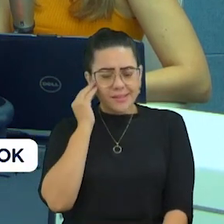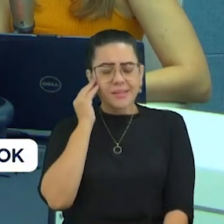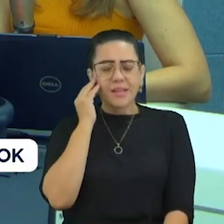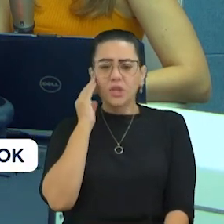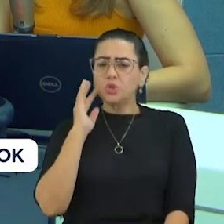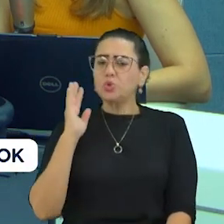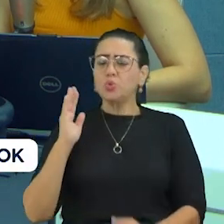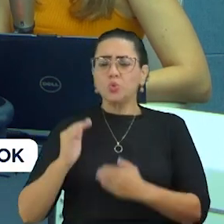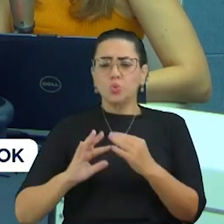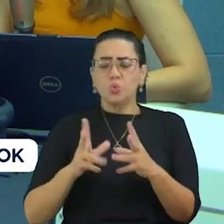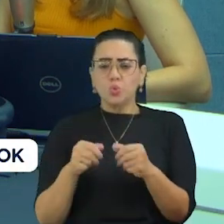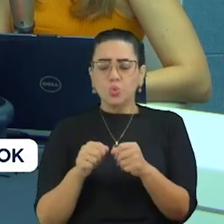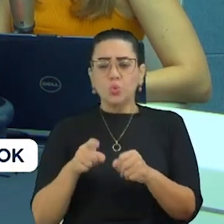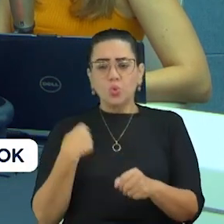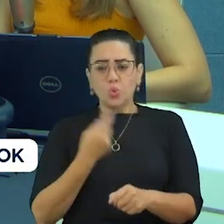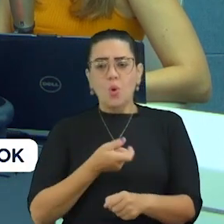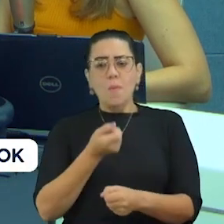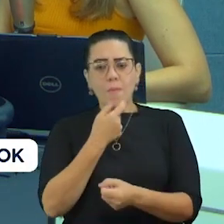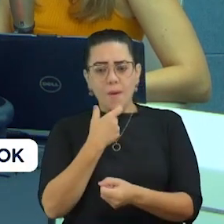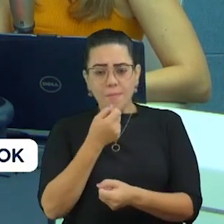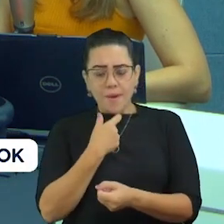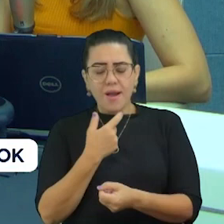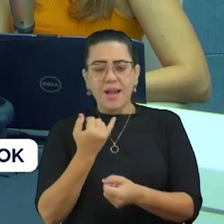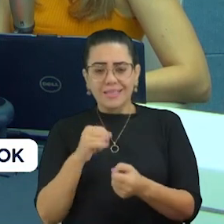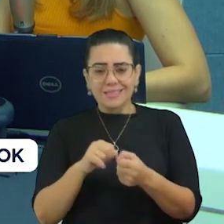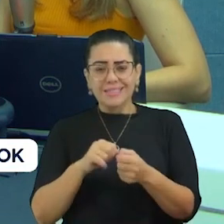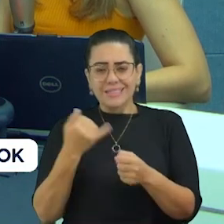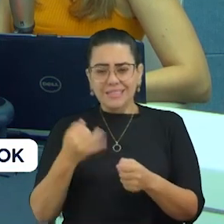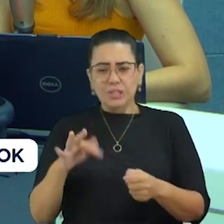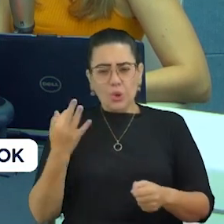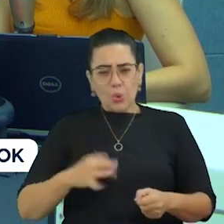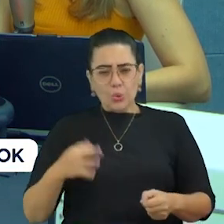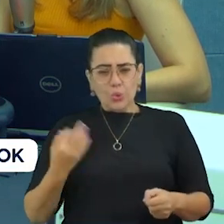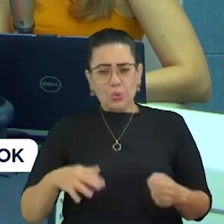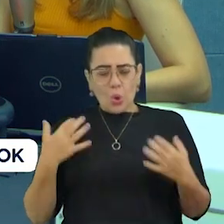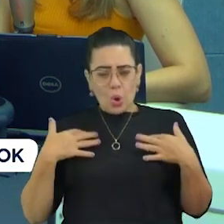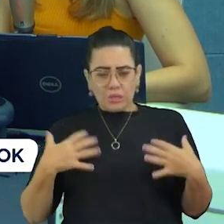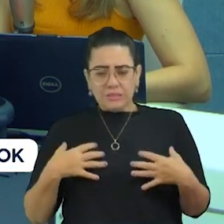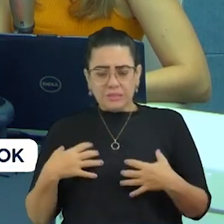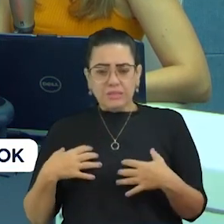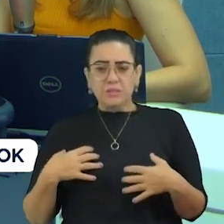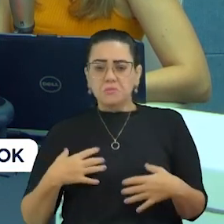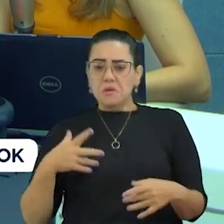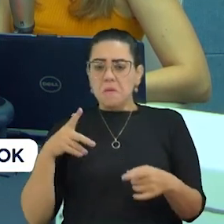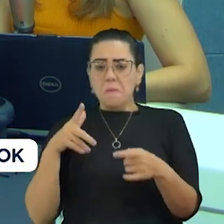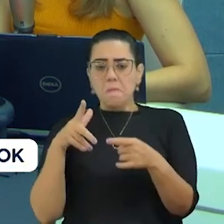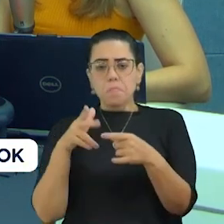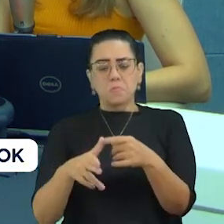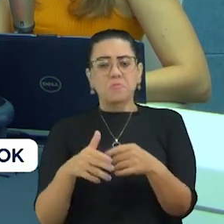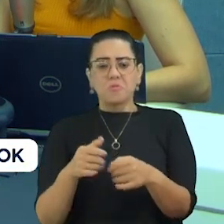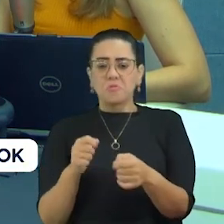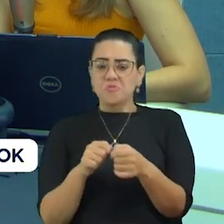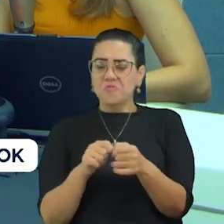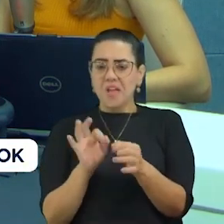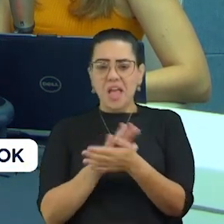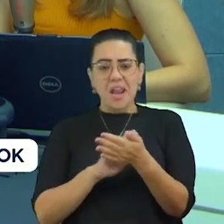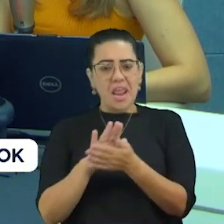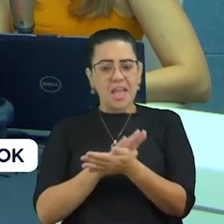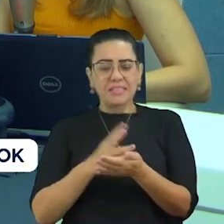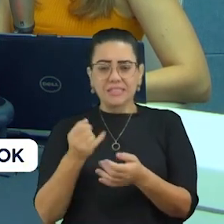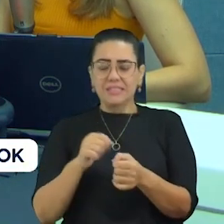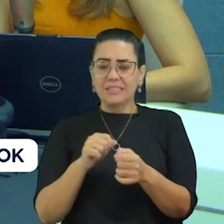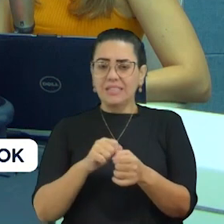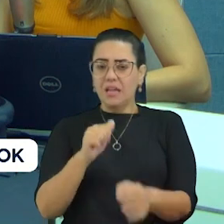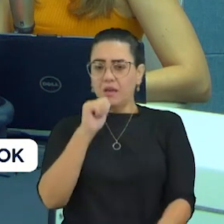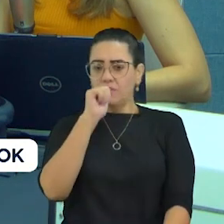antibióticos, que é o que a gente toma bastante, né, por causa das dores e tal, são cortados os efeitos com o uso do álcool. Pra você ter ideia, para